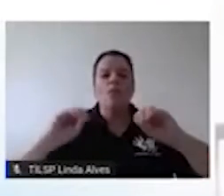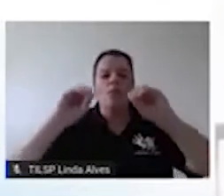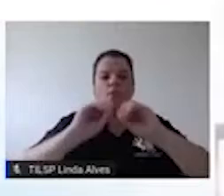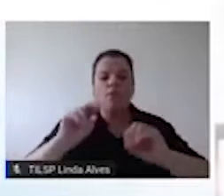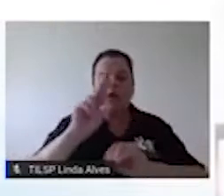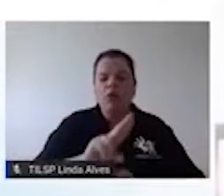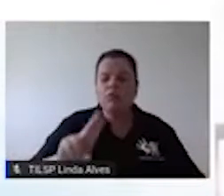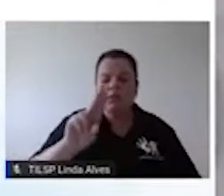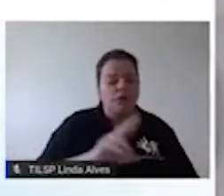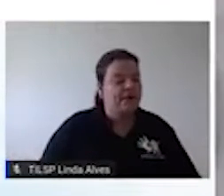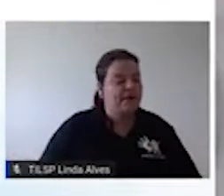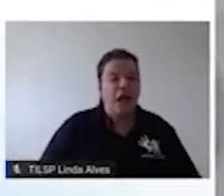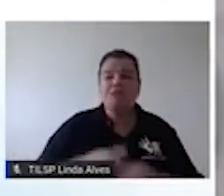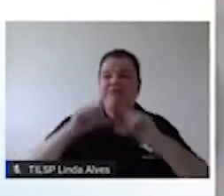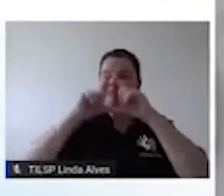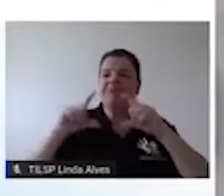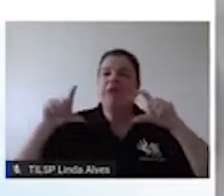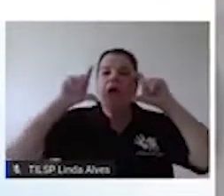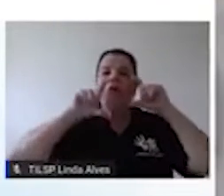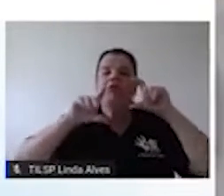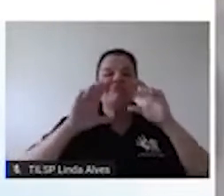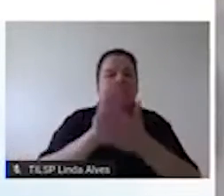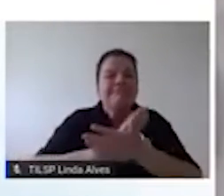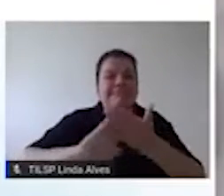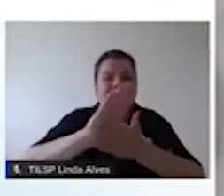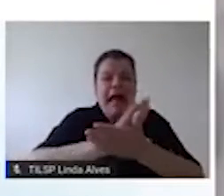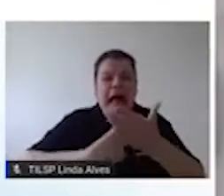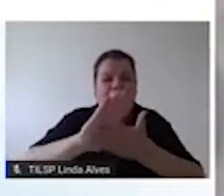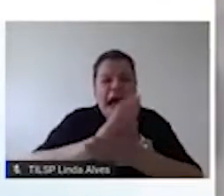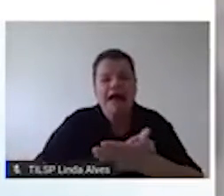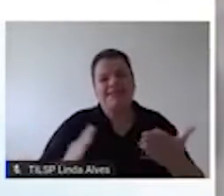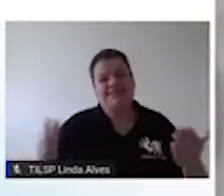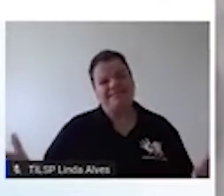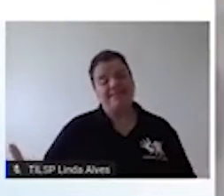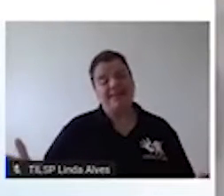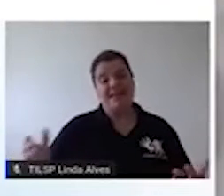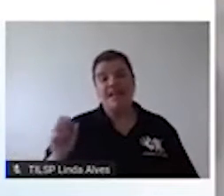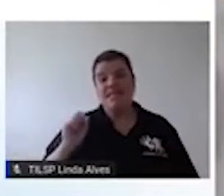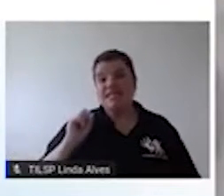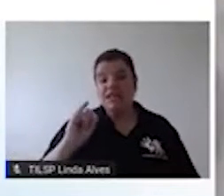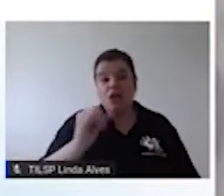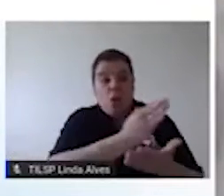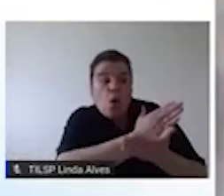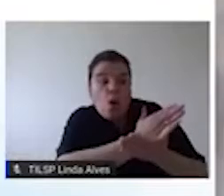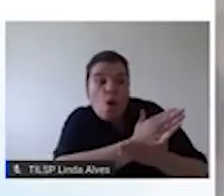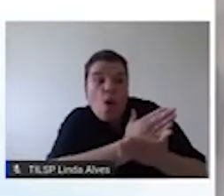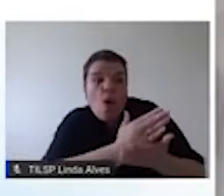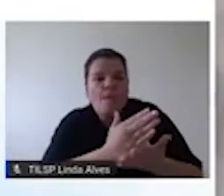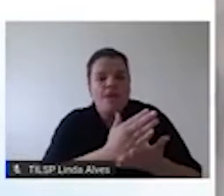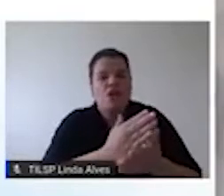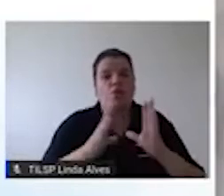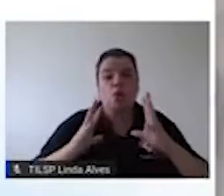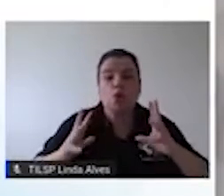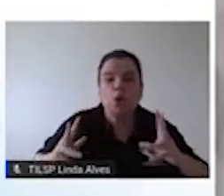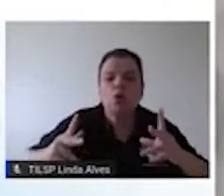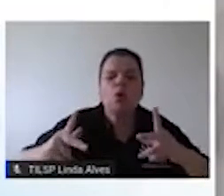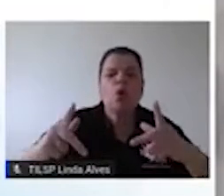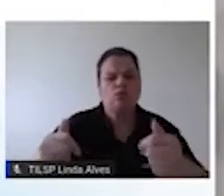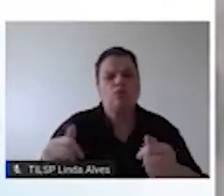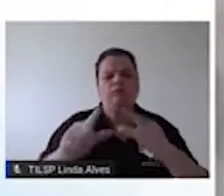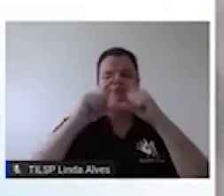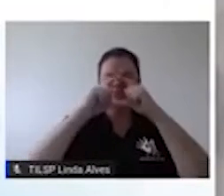sem máscara, etc. Não é? Evidentemente, se isso tivesse sido feito de maneira mais adequada, não